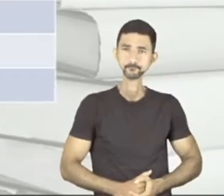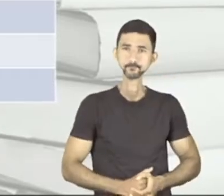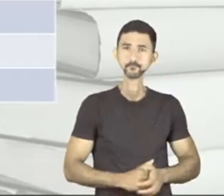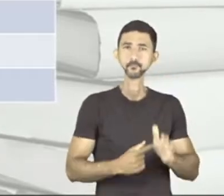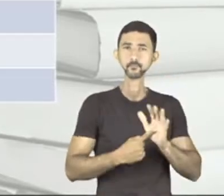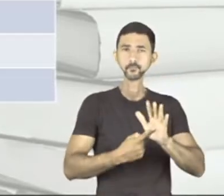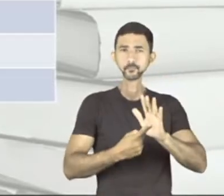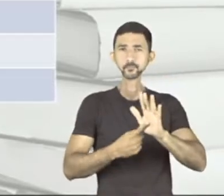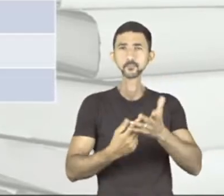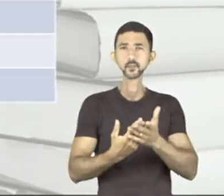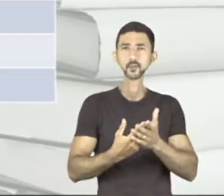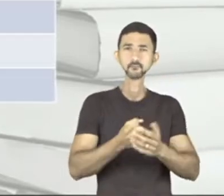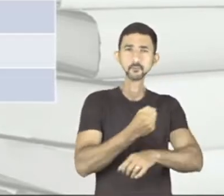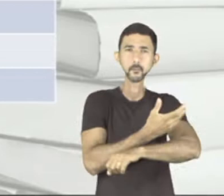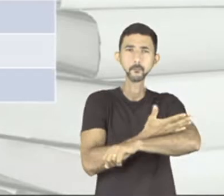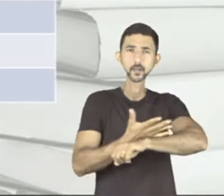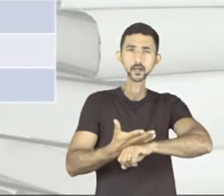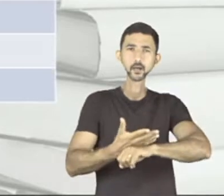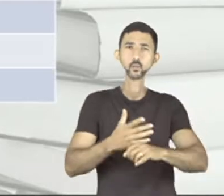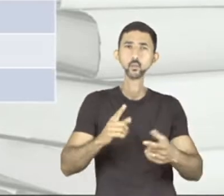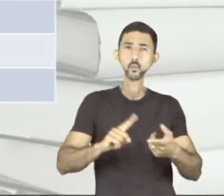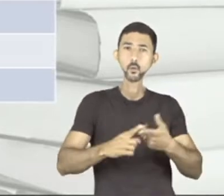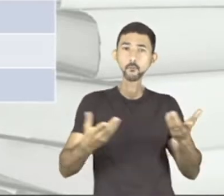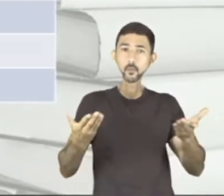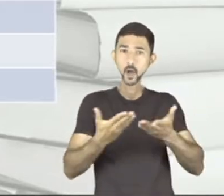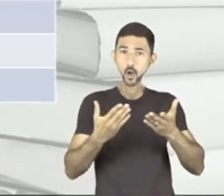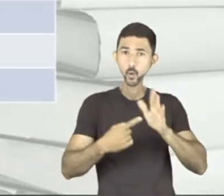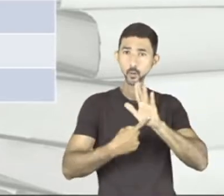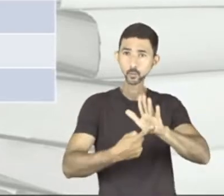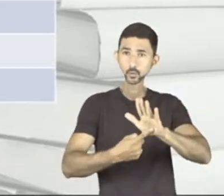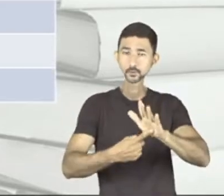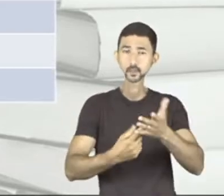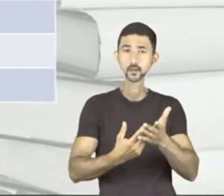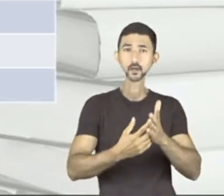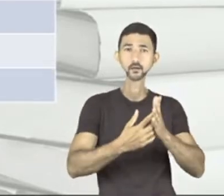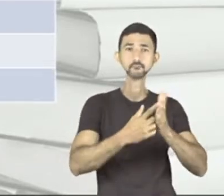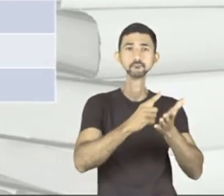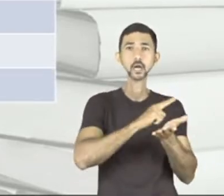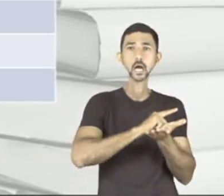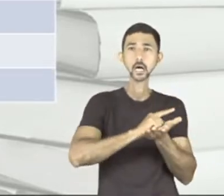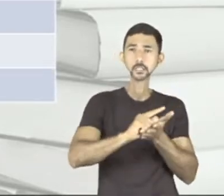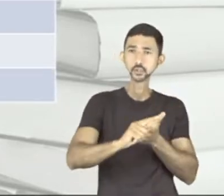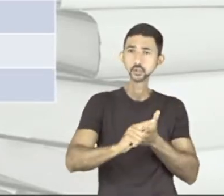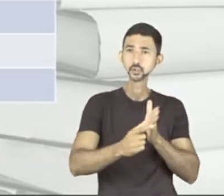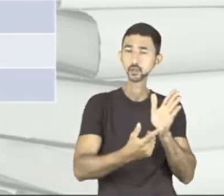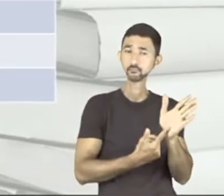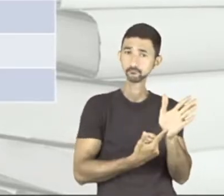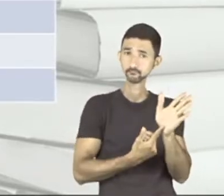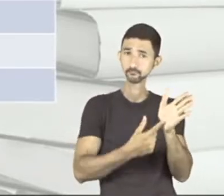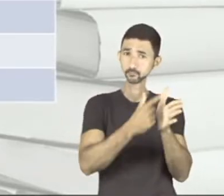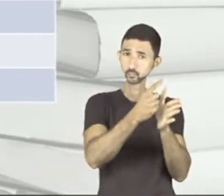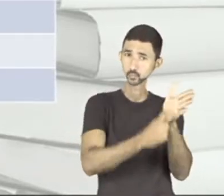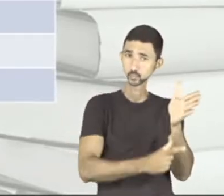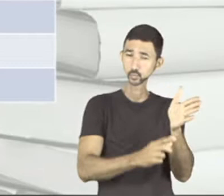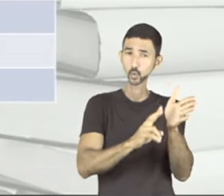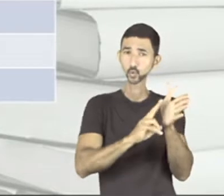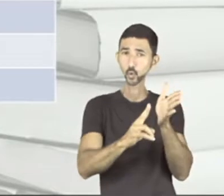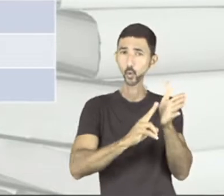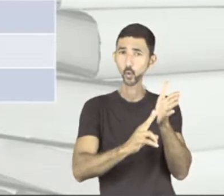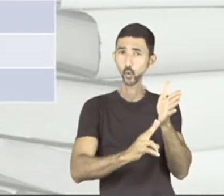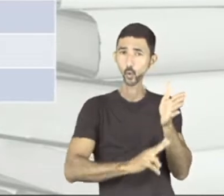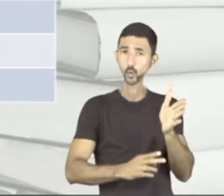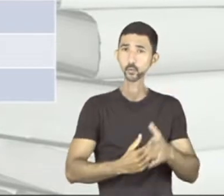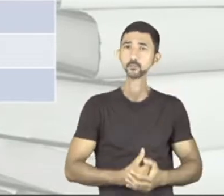para vocês em branco. E agora eu estou trazendo para vocês a lista preenchida aí com alguns nomes de lutas de